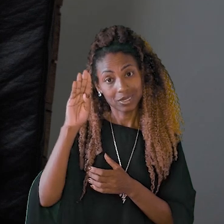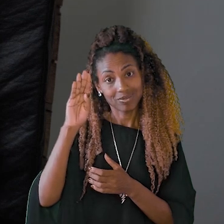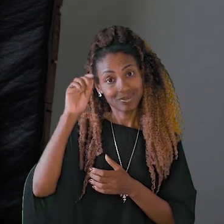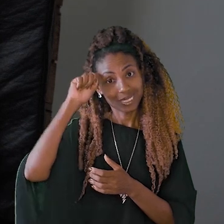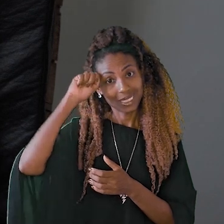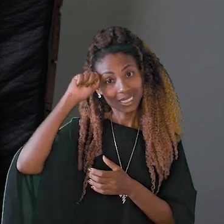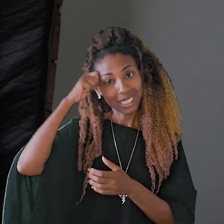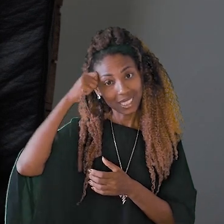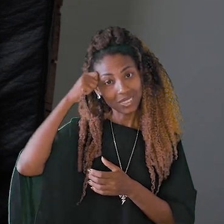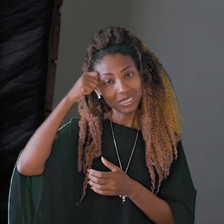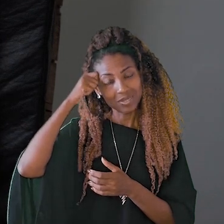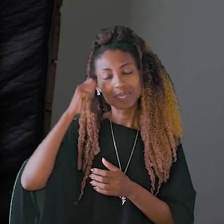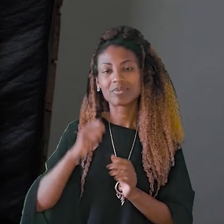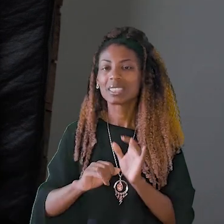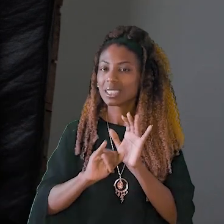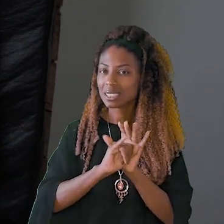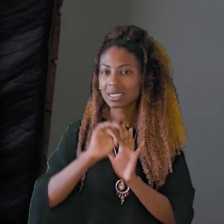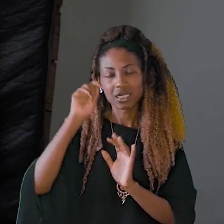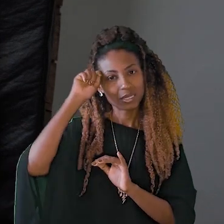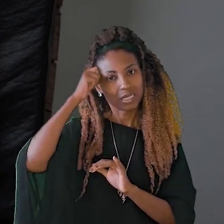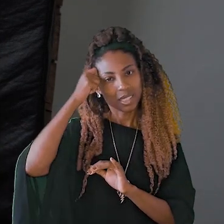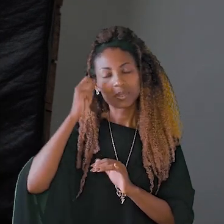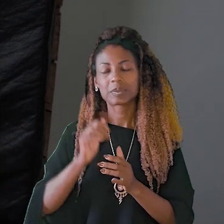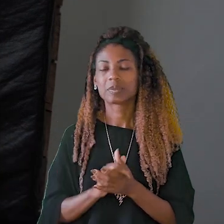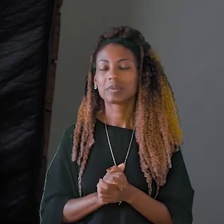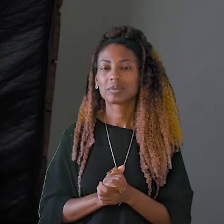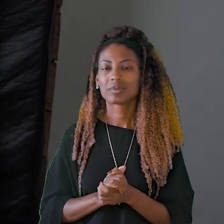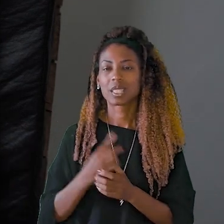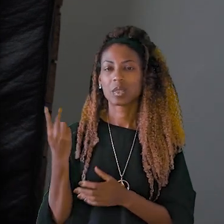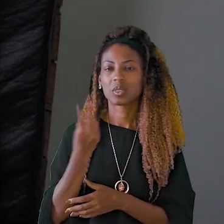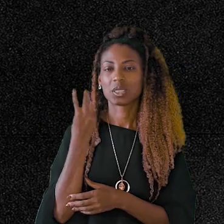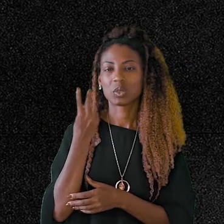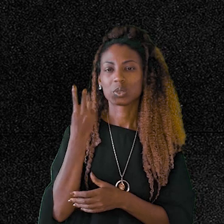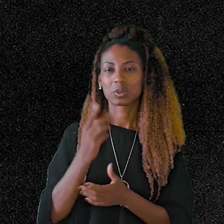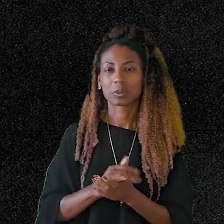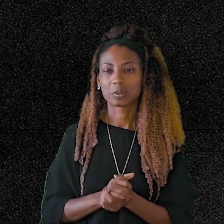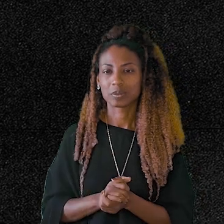Então eu acho que nossa cidade tem esse lugar muito valioso, assim, na nossa vida.